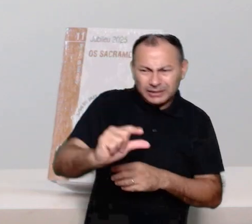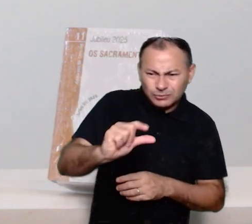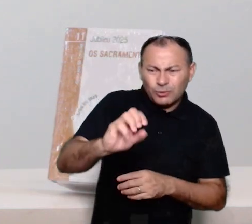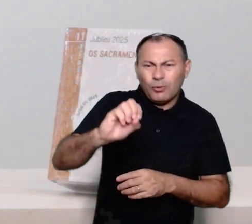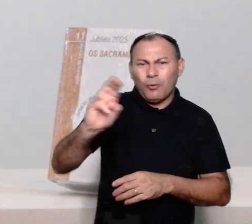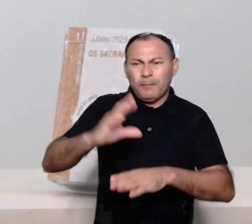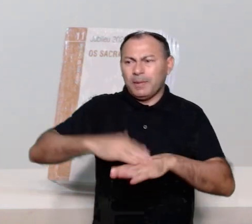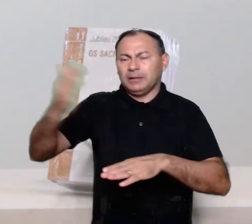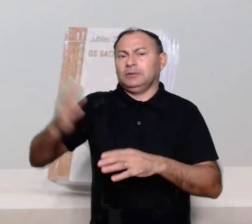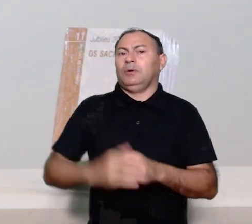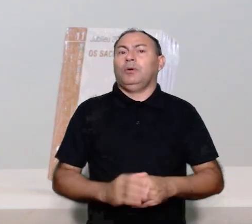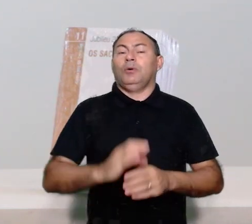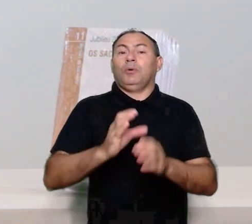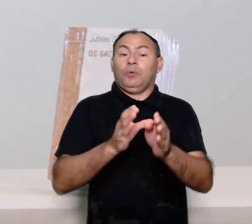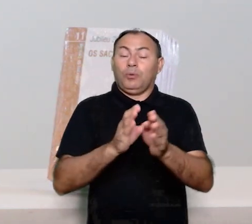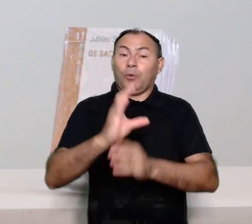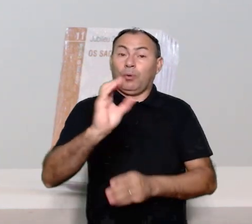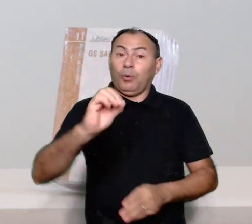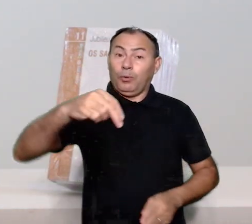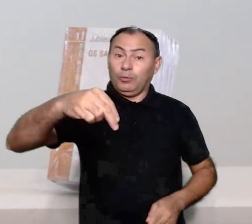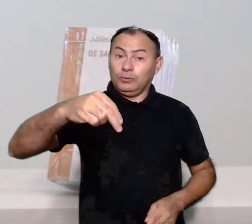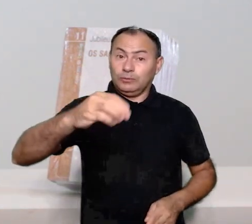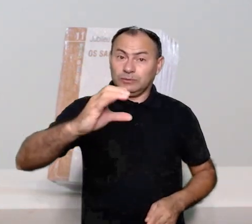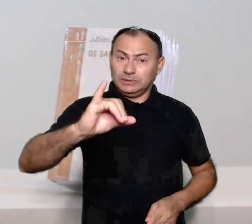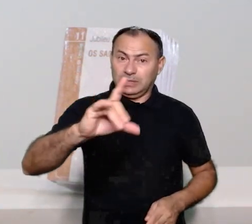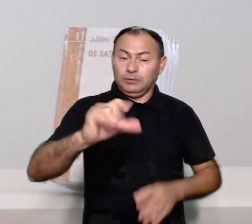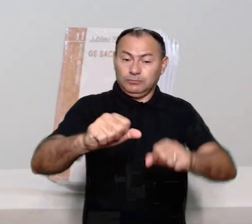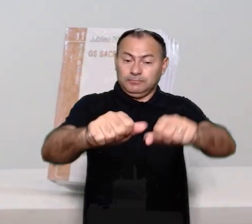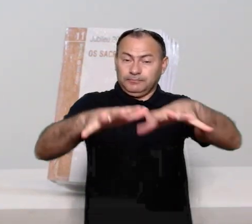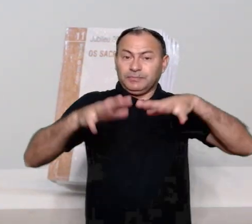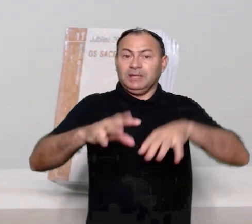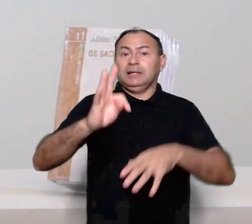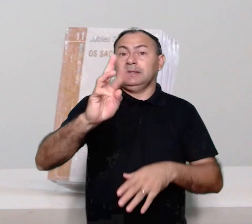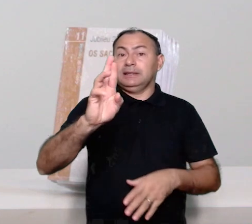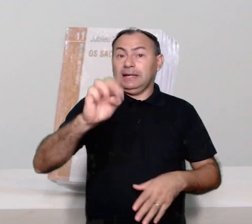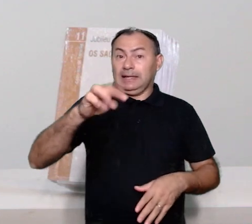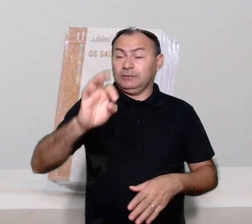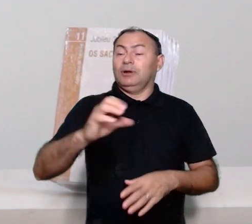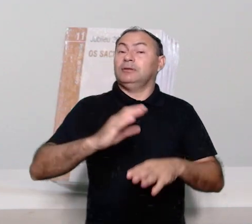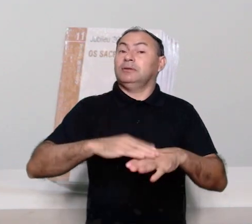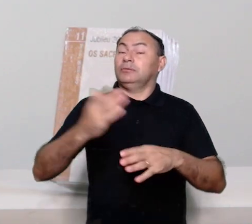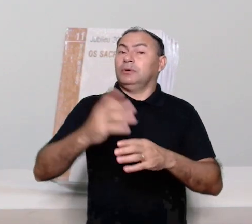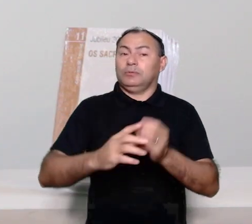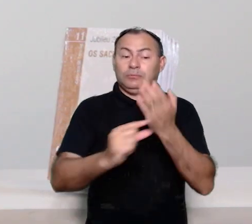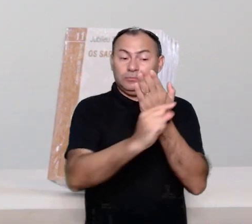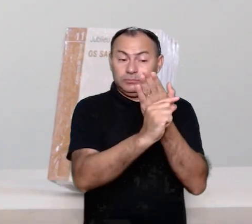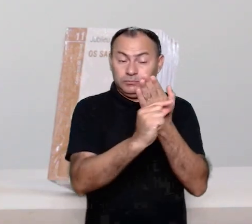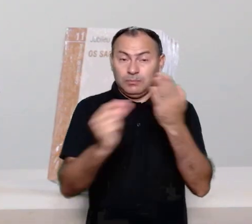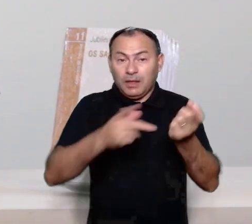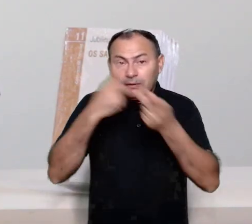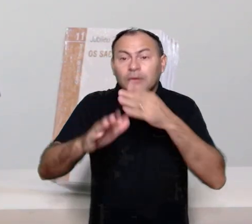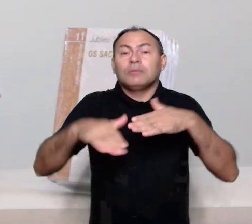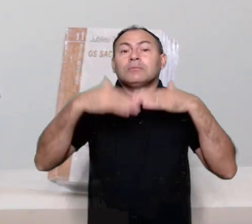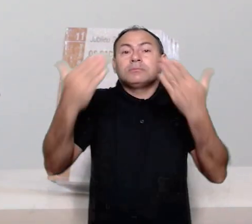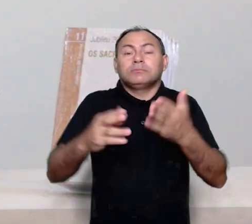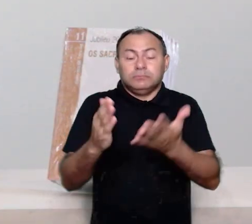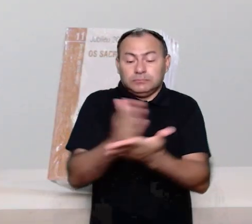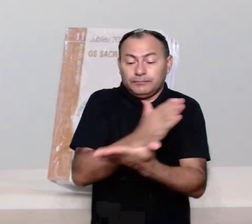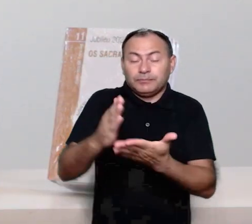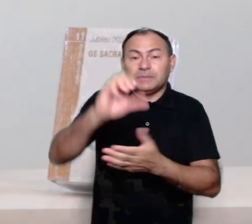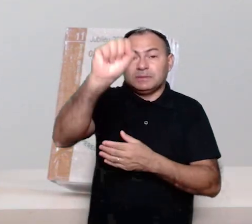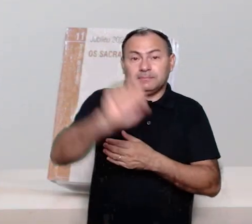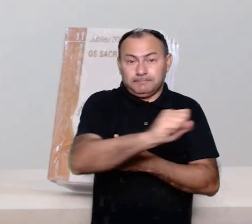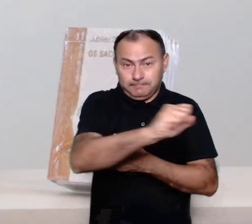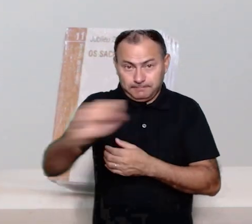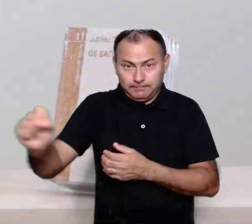menos ou mais, o Concílio de Trento diz, seja anátema. Nesse sentido, o autor traz para nós quais são a divisão